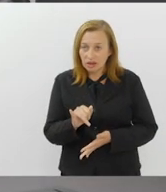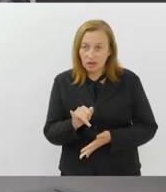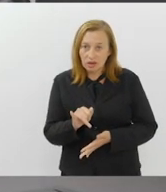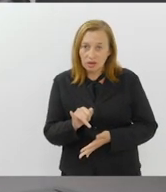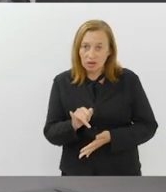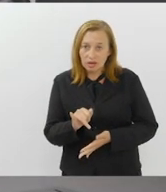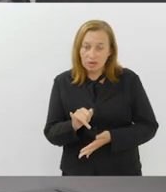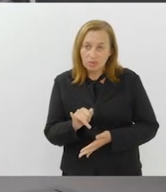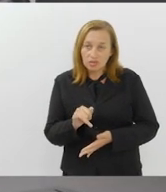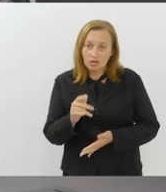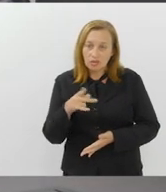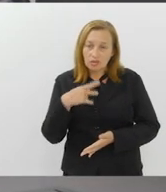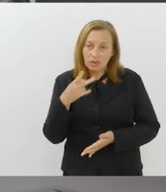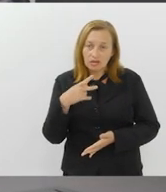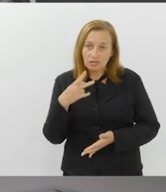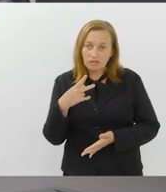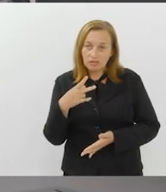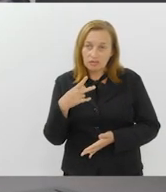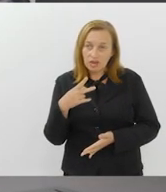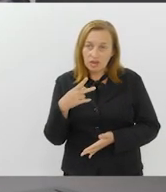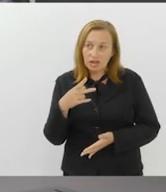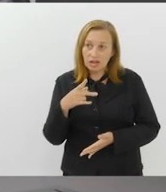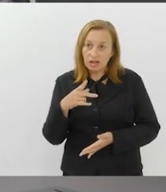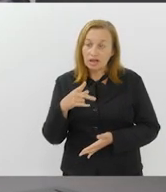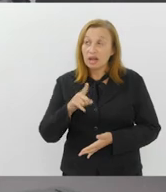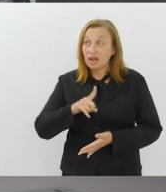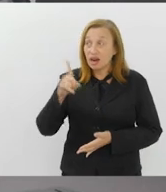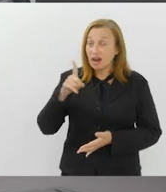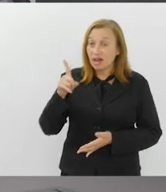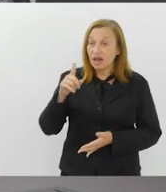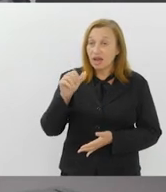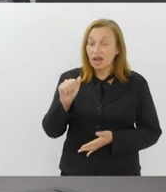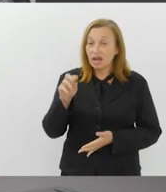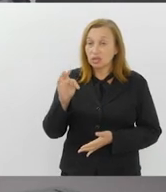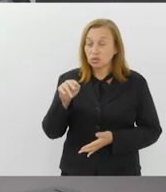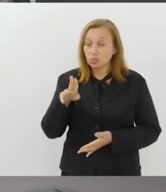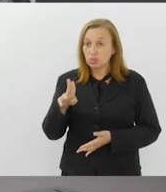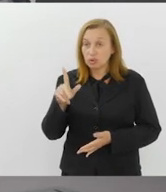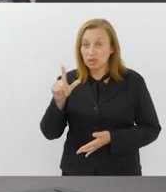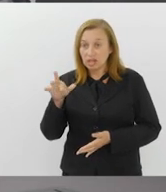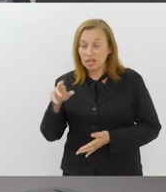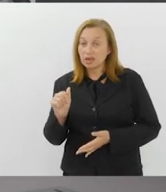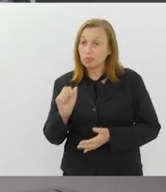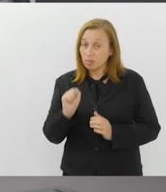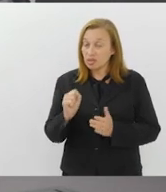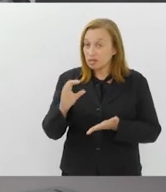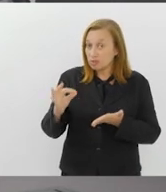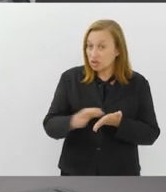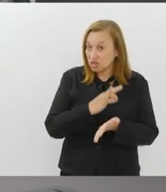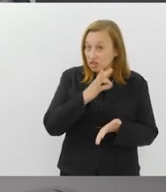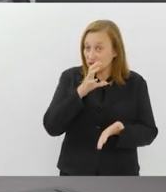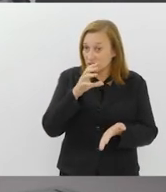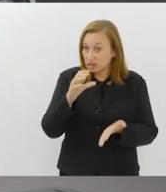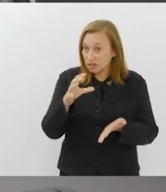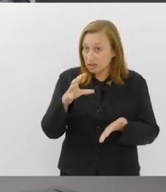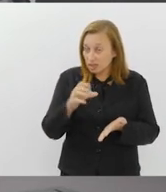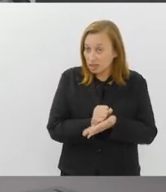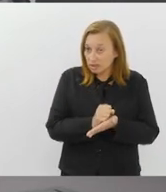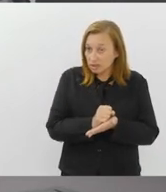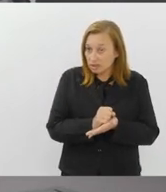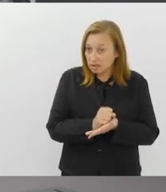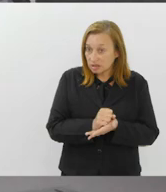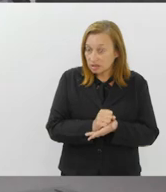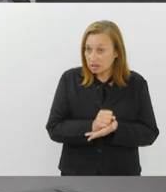Com as palavras que o vento levou lá com o Arthur Lira, pode ser feito um termo aqui por escrito, assinado?